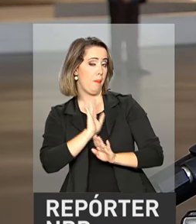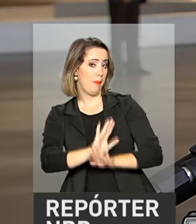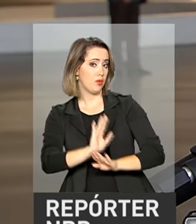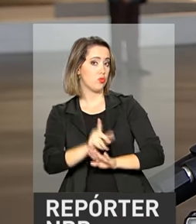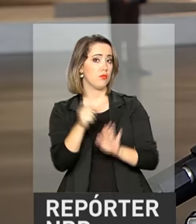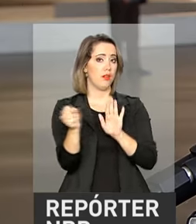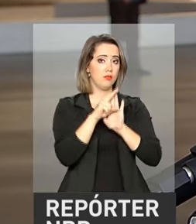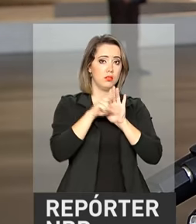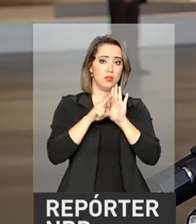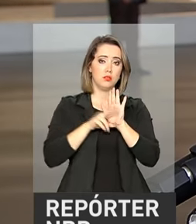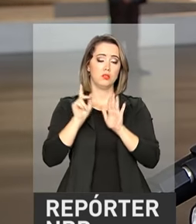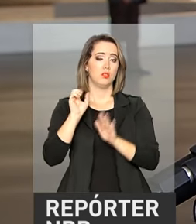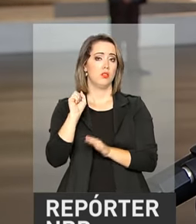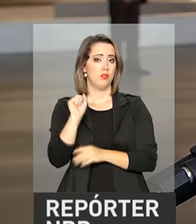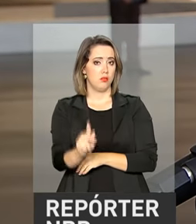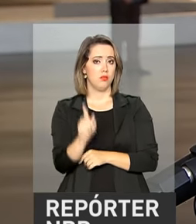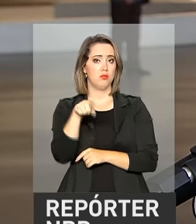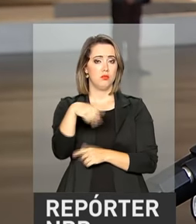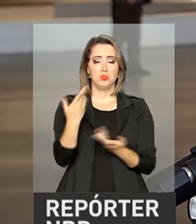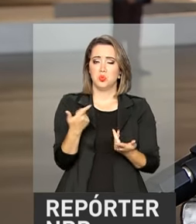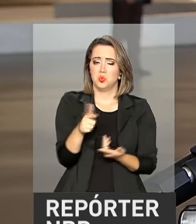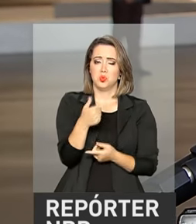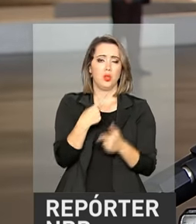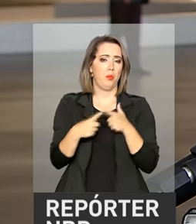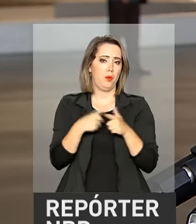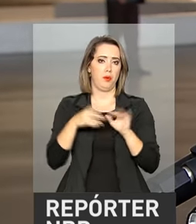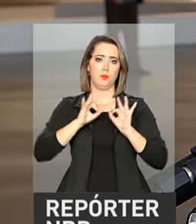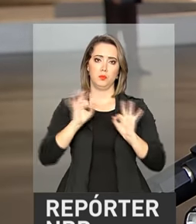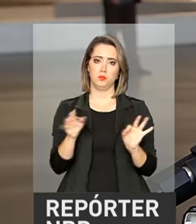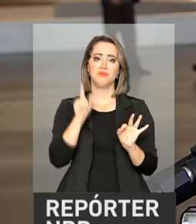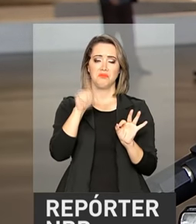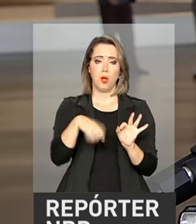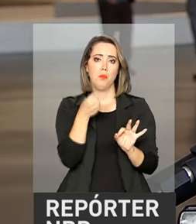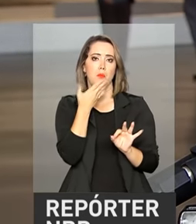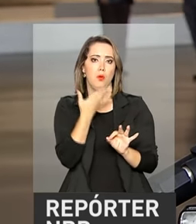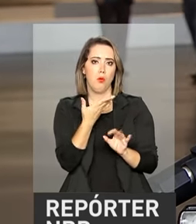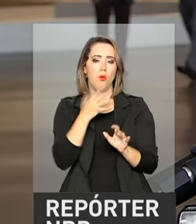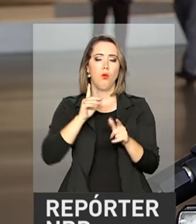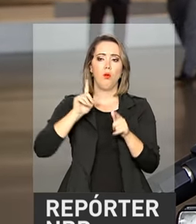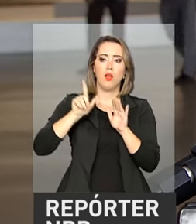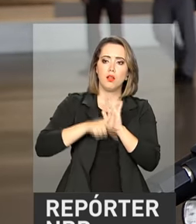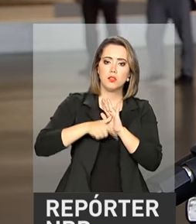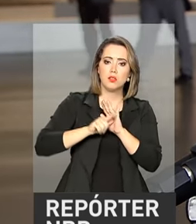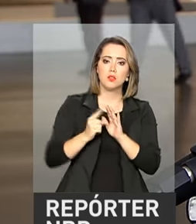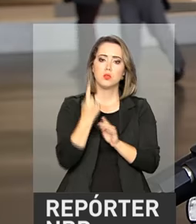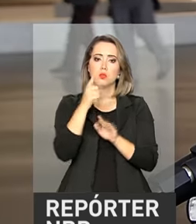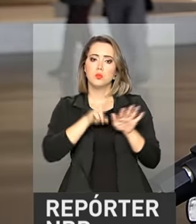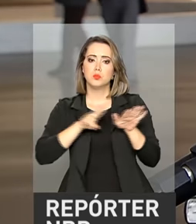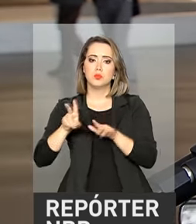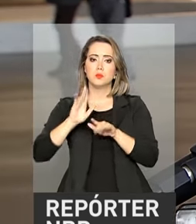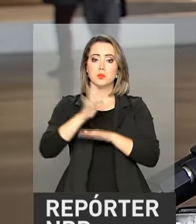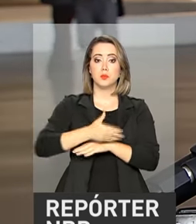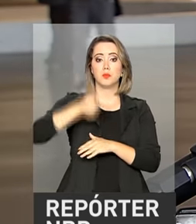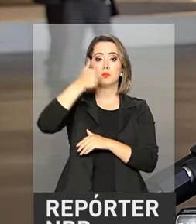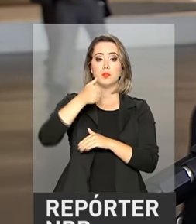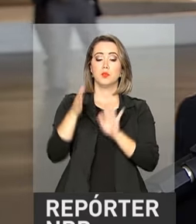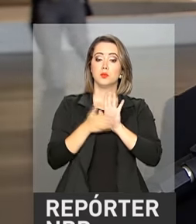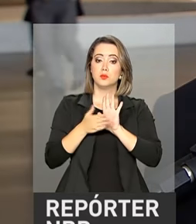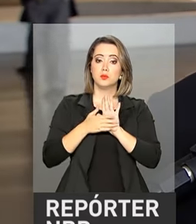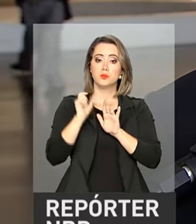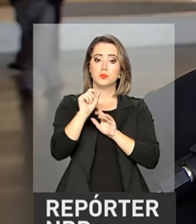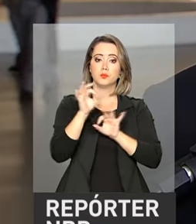para invocar atraso. O que há razão é para dizer que, bom, houve o atraso de uma semana para melhorar a proposta, ou seja, para fazer